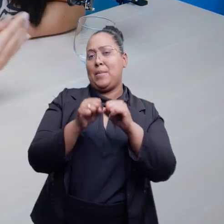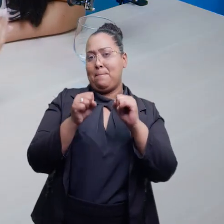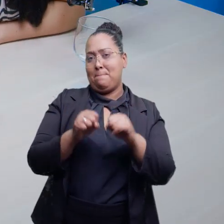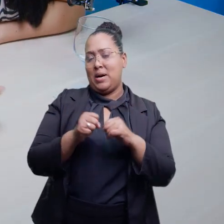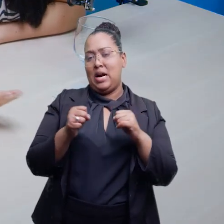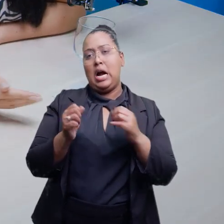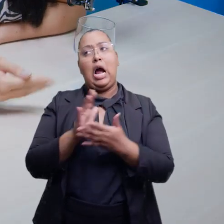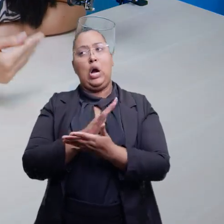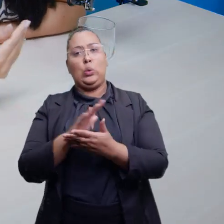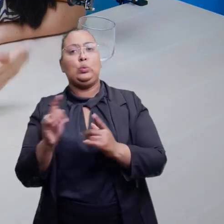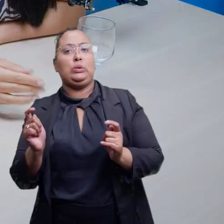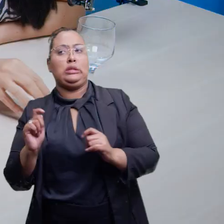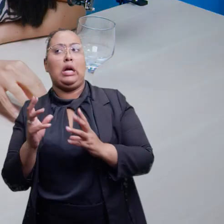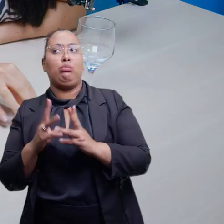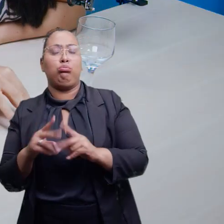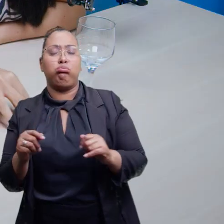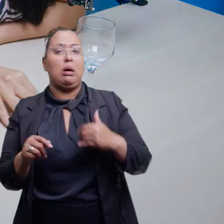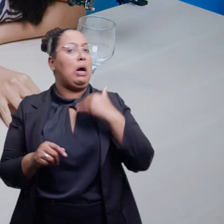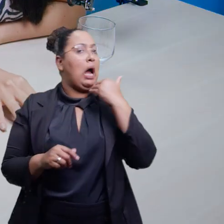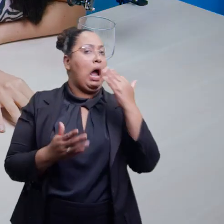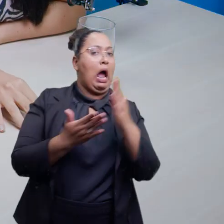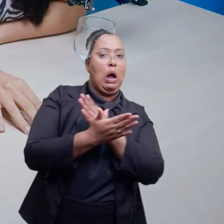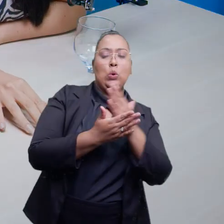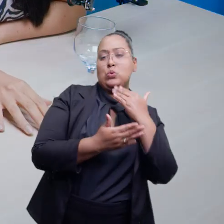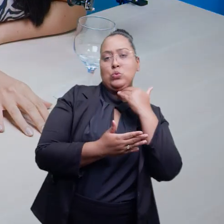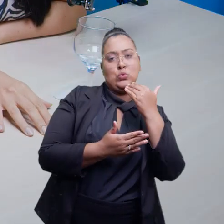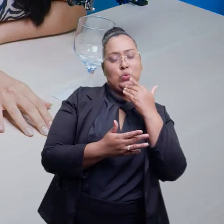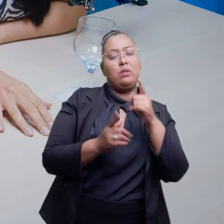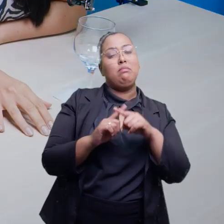Alguns sim, outros não, mas são alguns pontos de